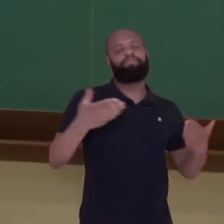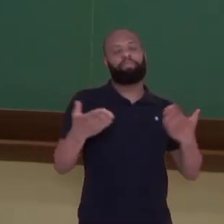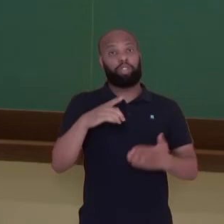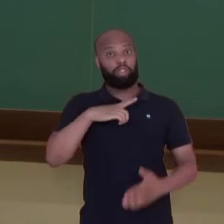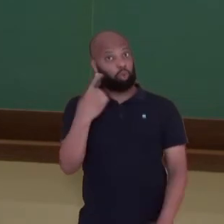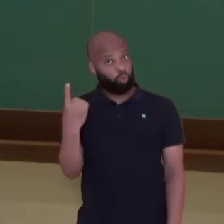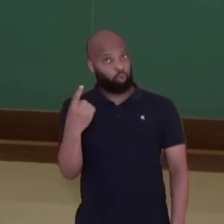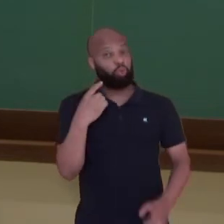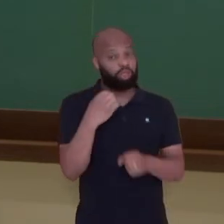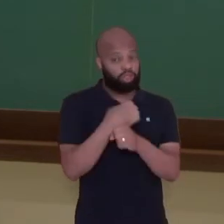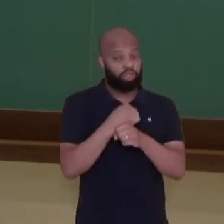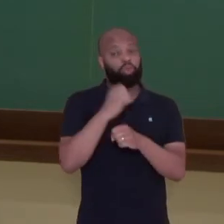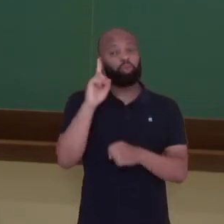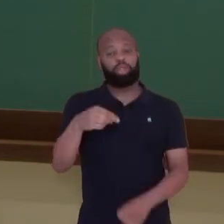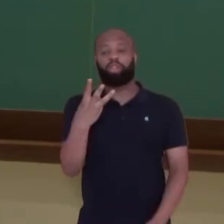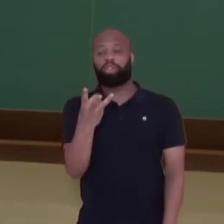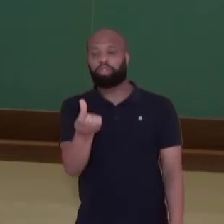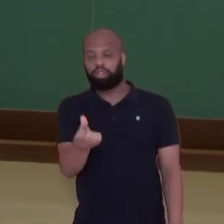passa para